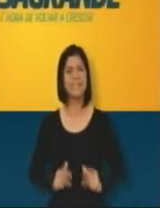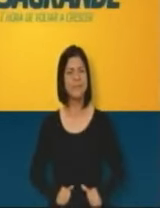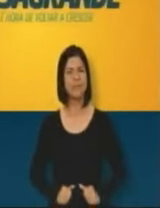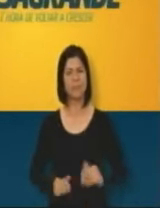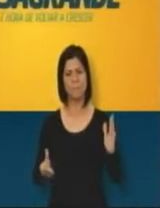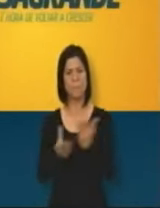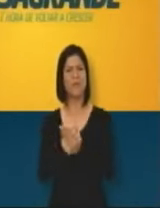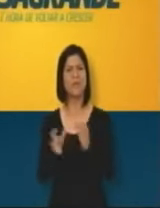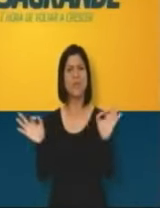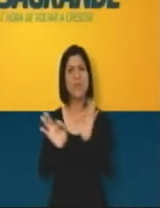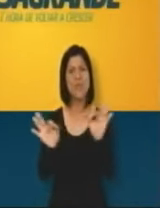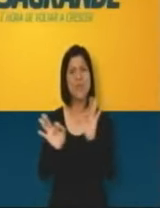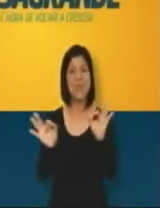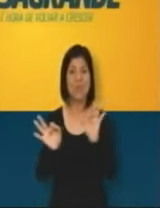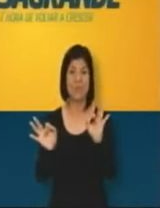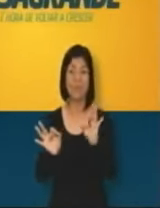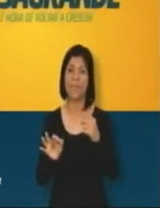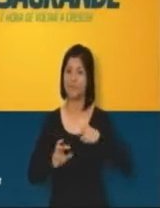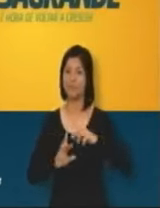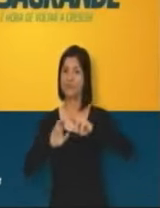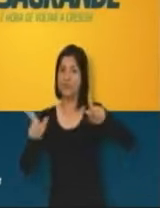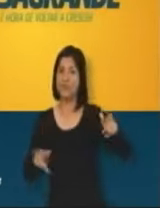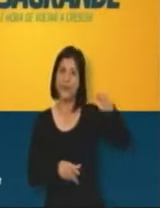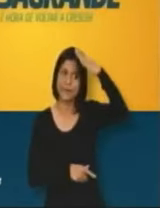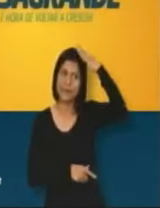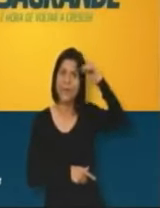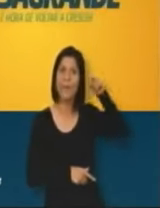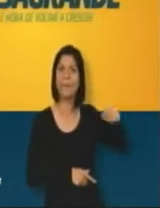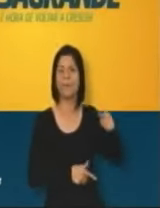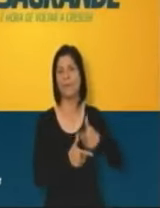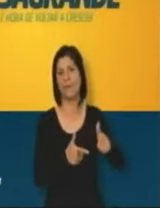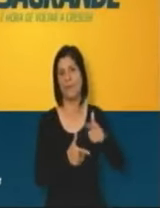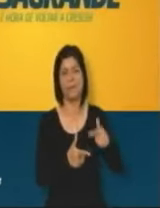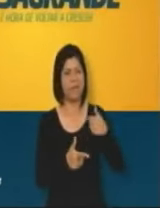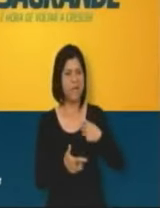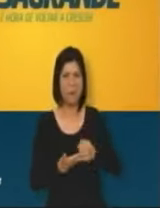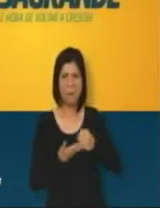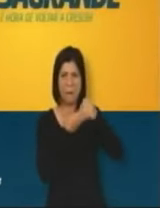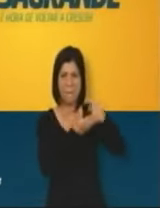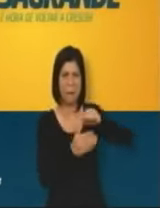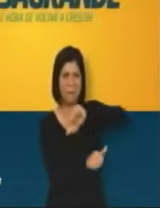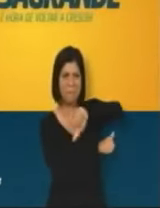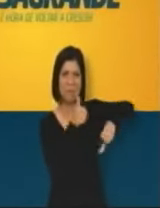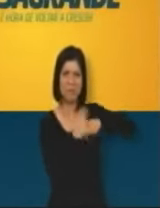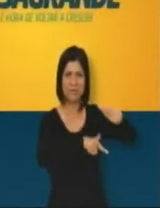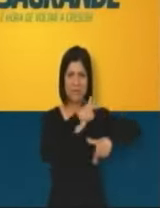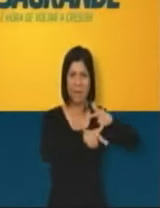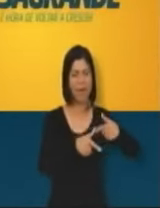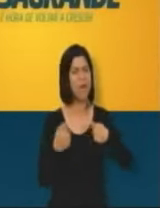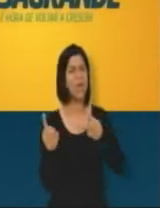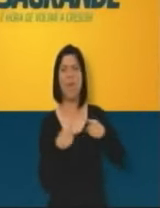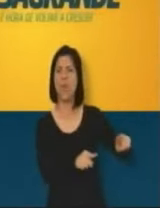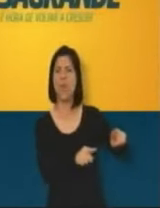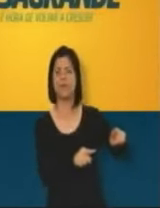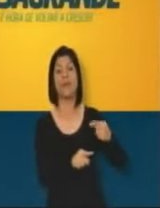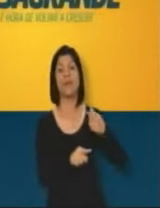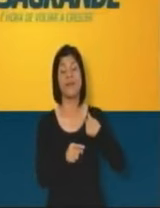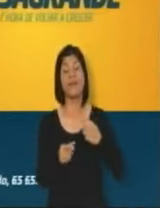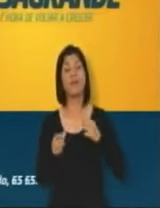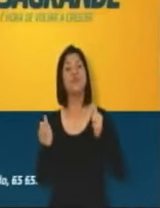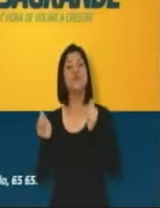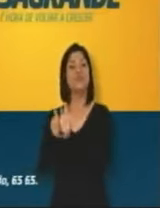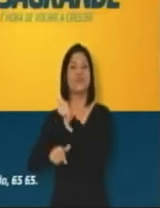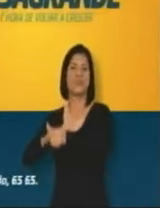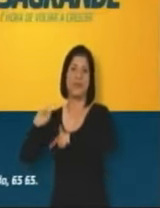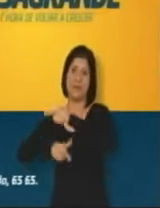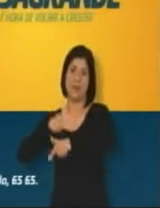sem processos e sequer denúncias. Diferente da turma do Temer, não apoio a reforma da Previdência e votei contra a reforma trabalhista. Estou ao